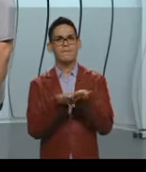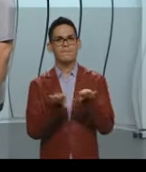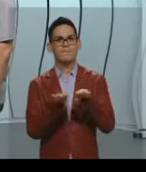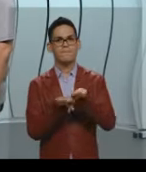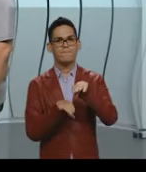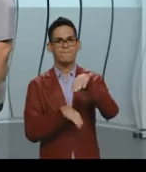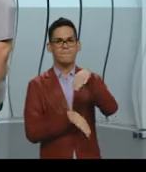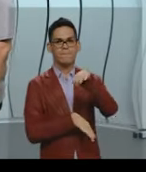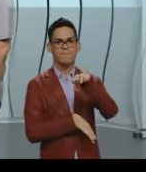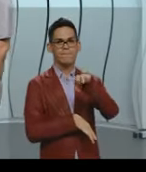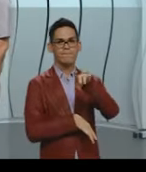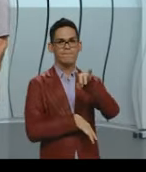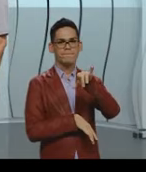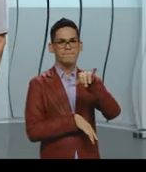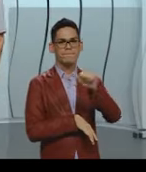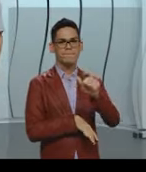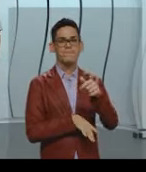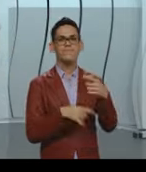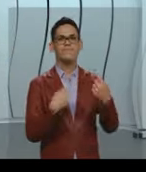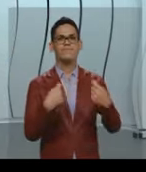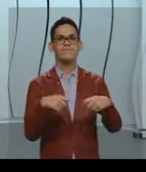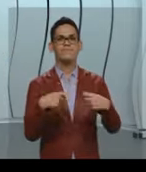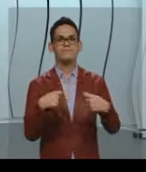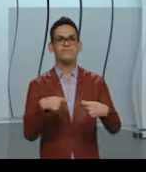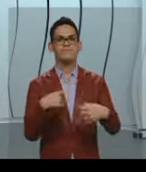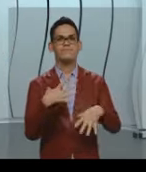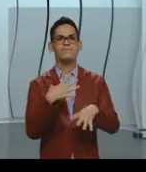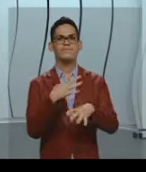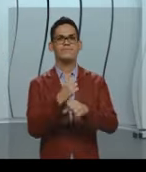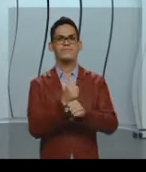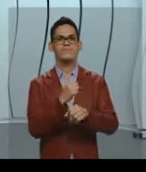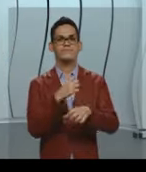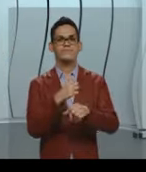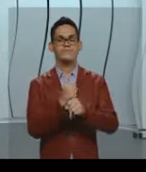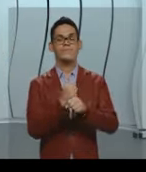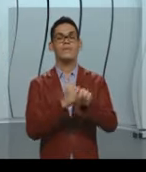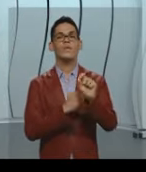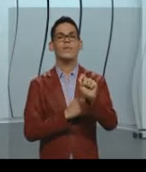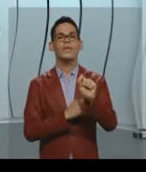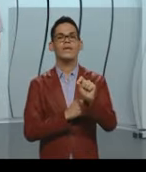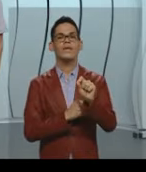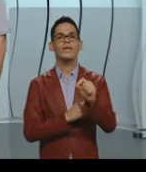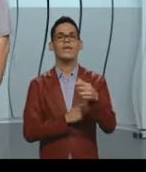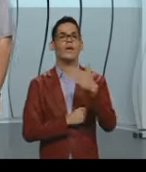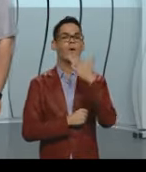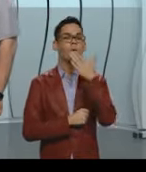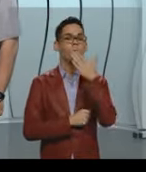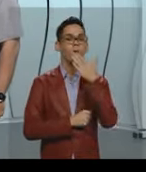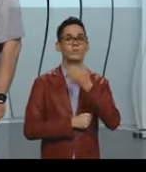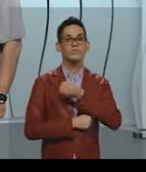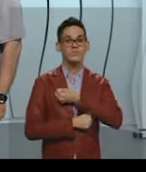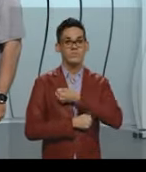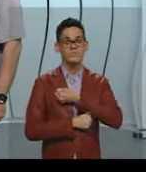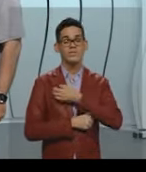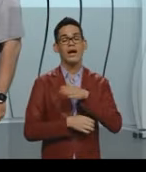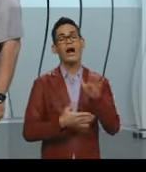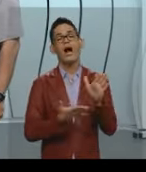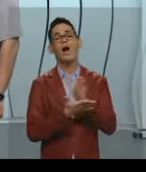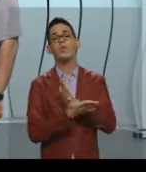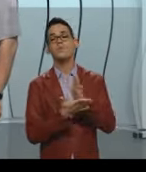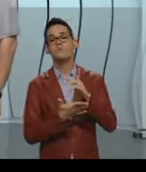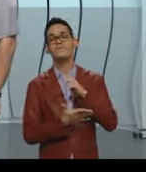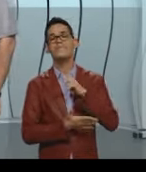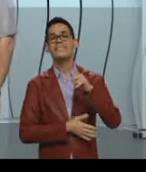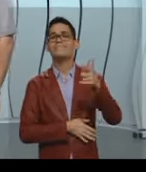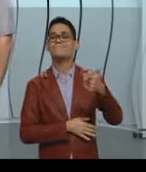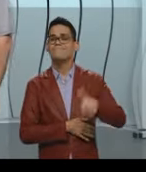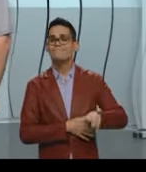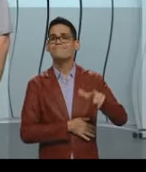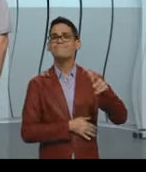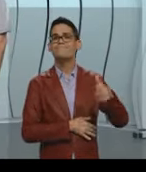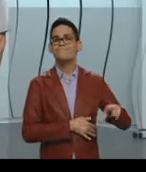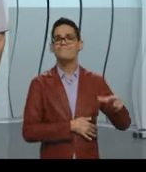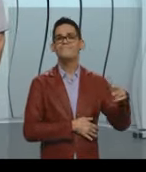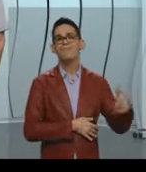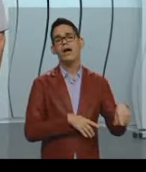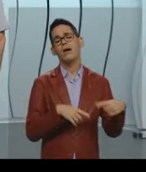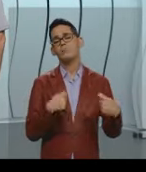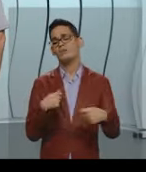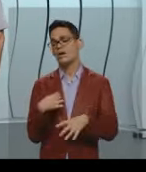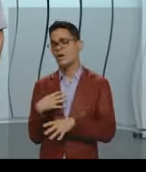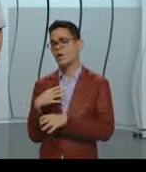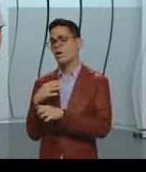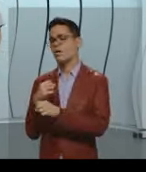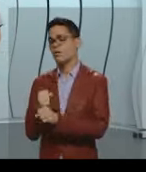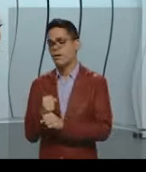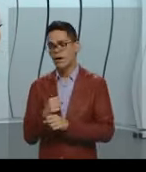pode acontecer algumas situações que os valores eles estão repetindo várias vezes, né? E aí você não precisa ficar